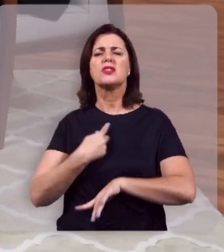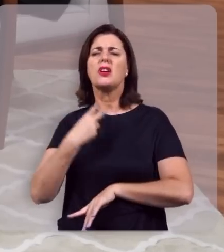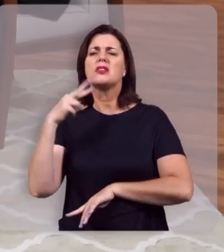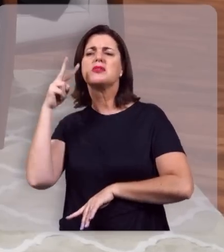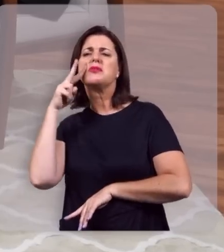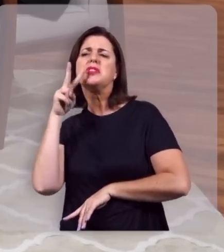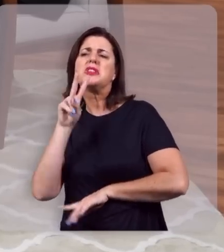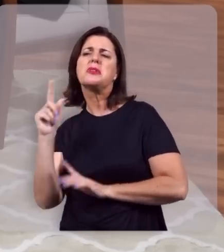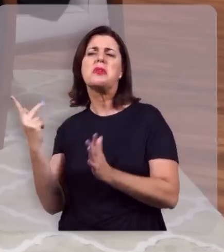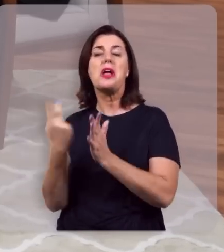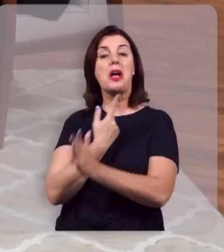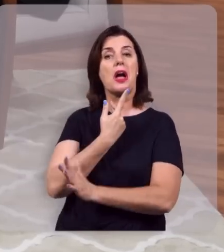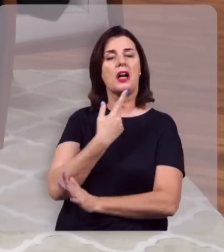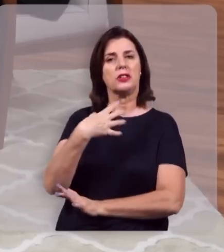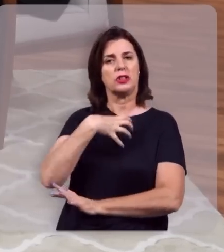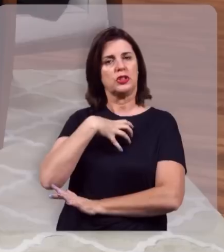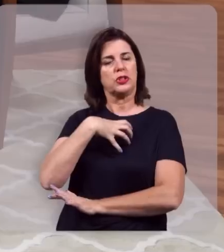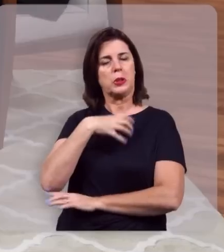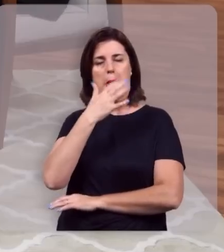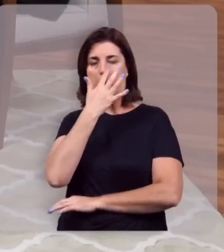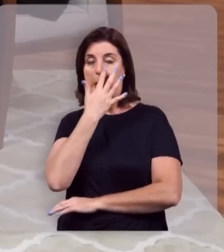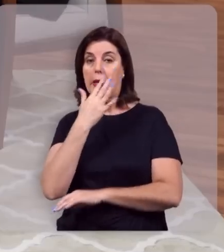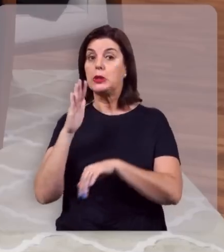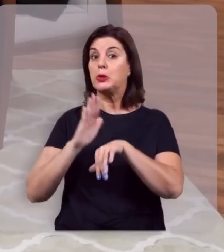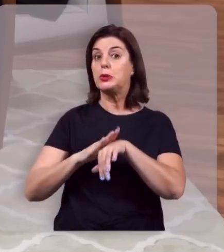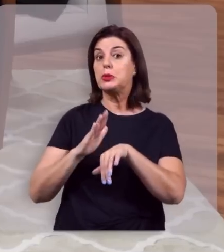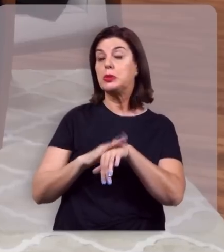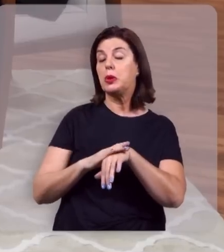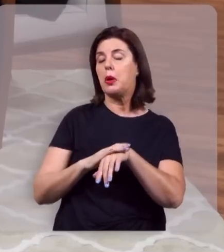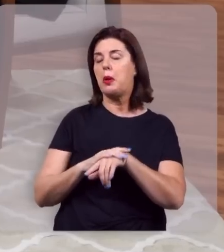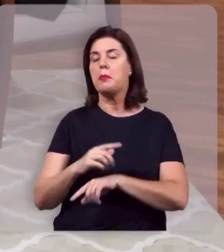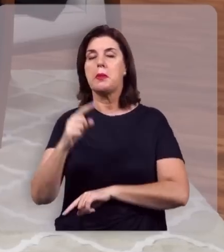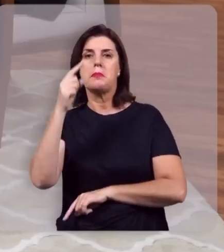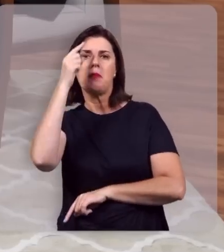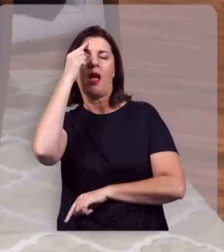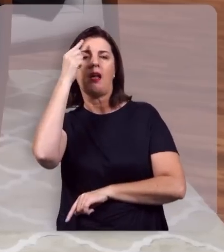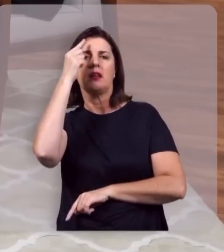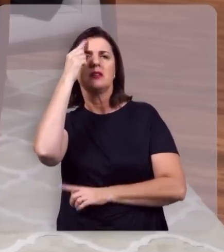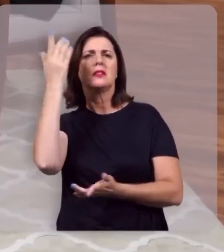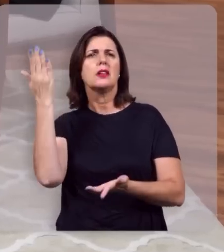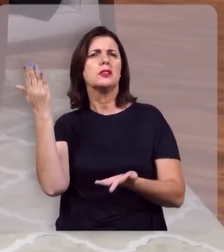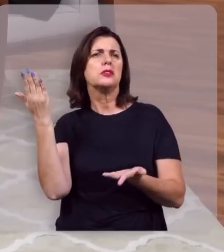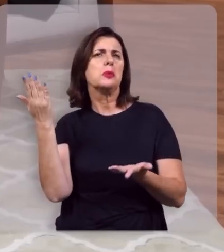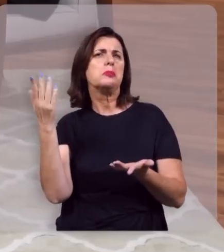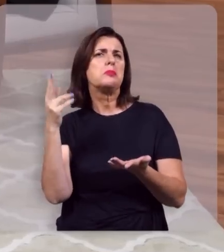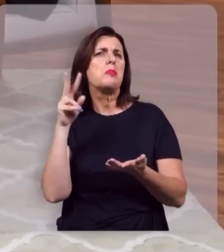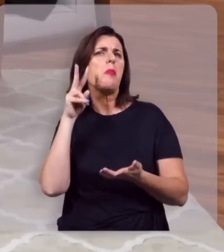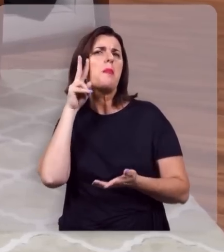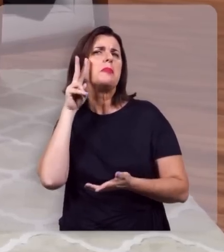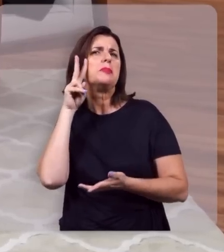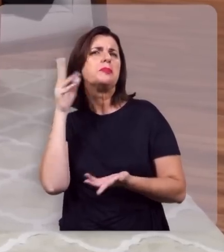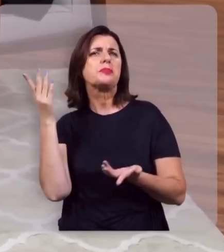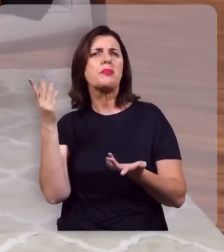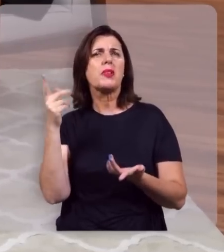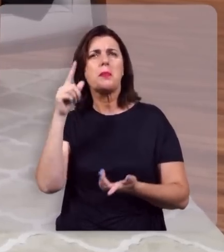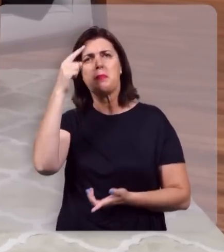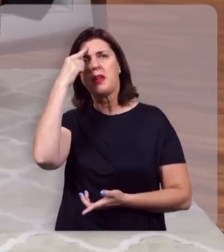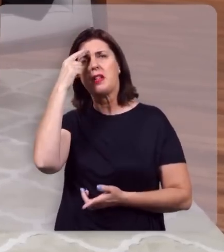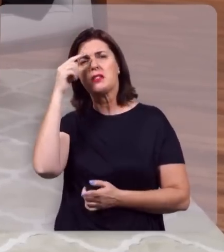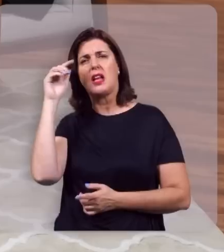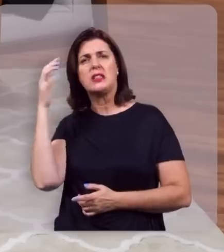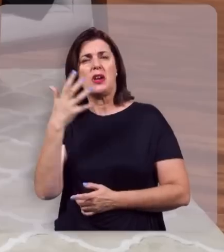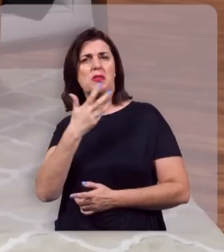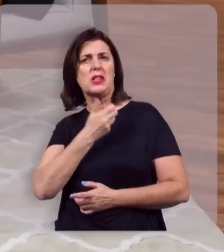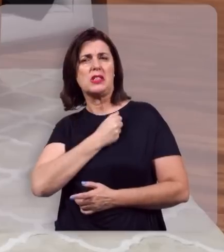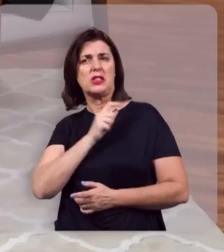visão equivocada sobre isso, né? Pensando talvez em uma ilustração, muitos pensam na salvação em uma perspectiva